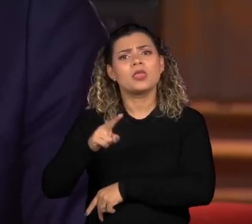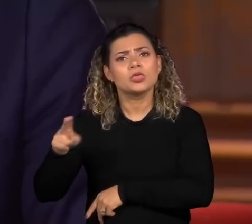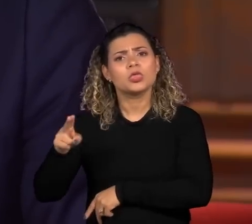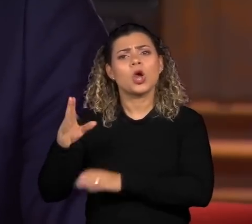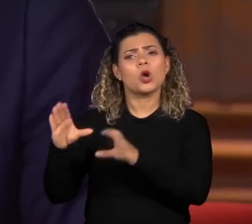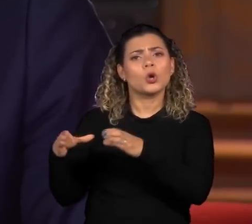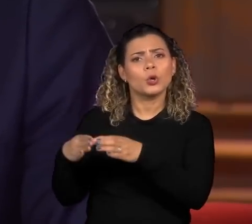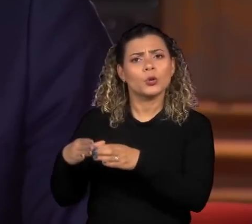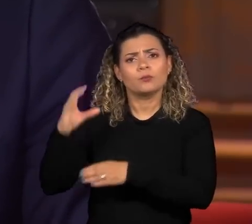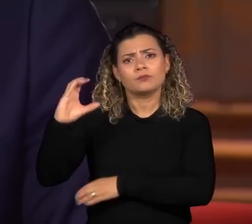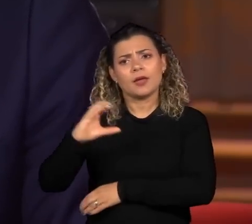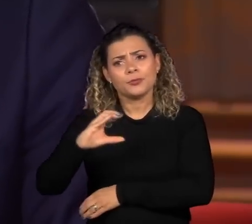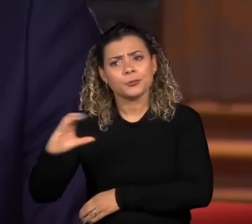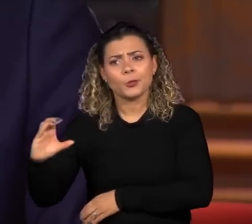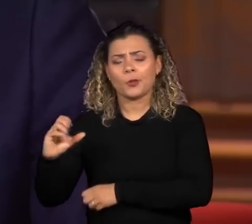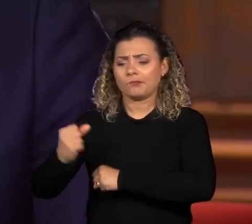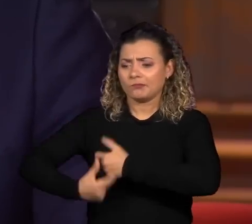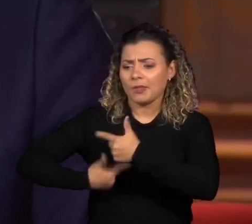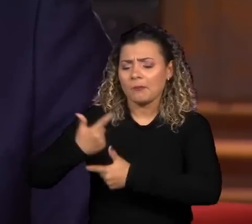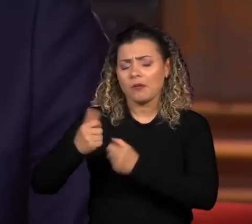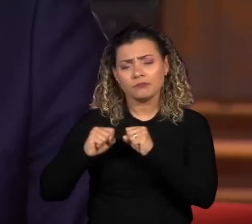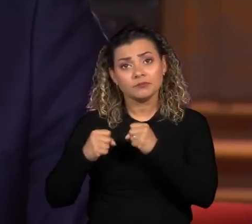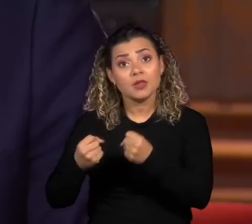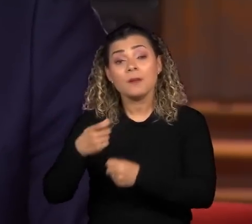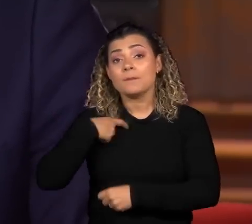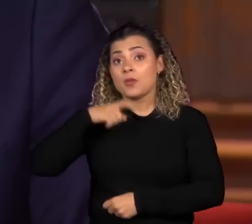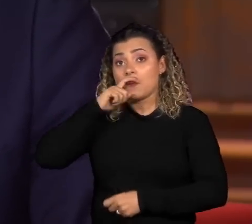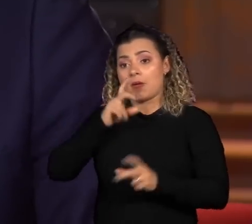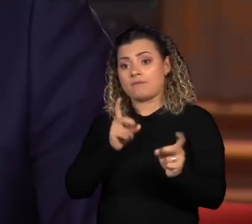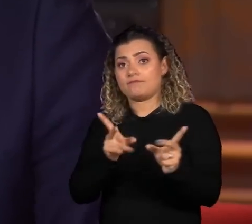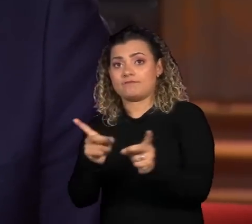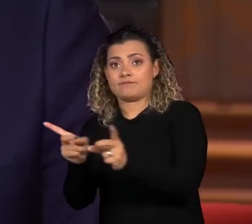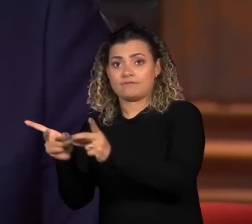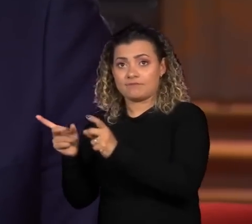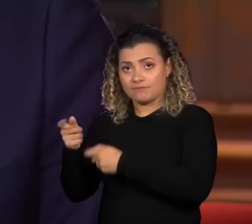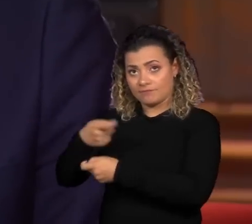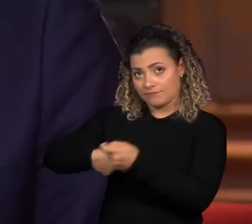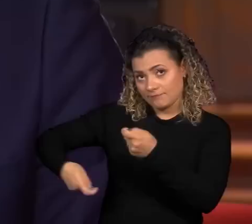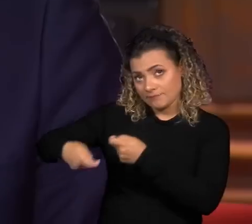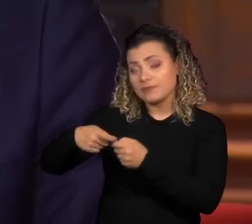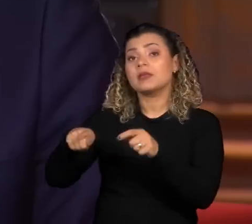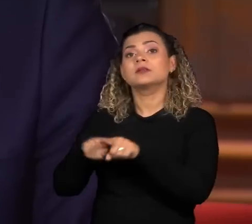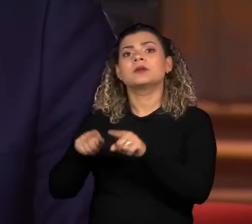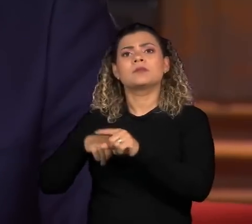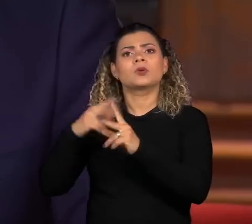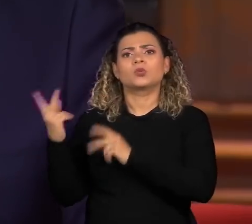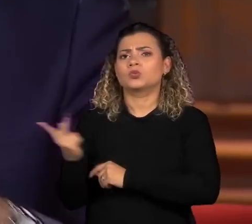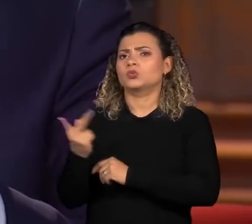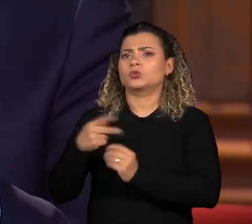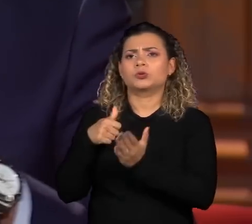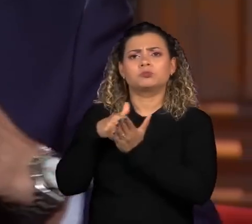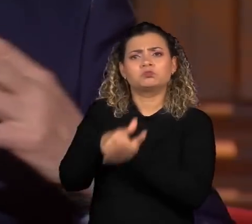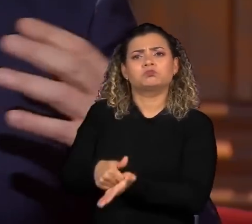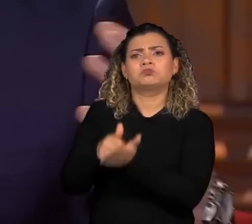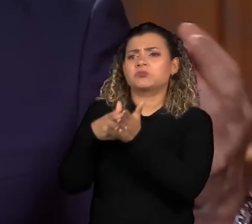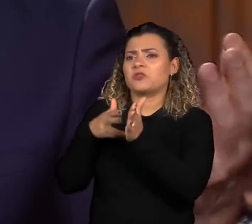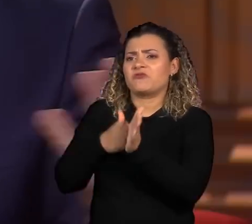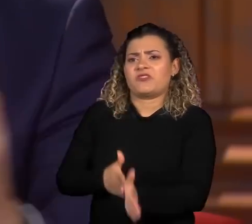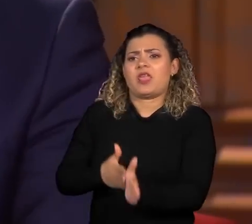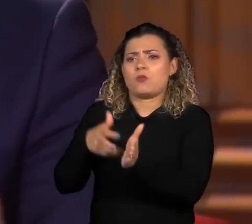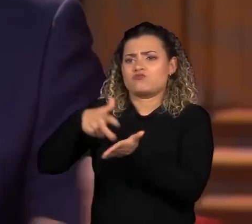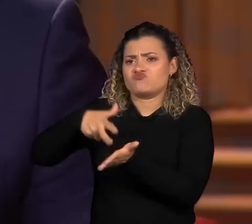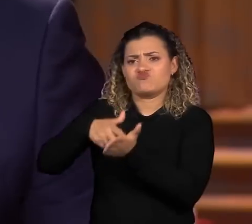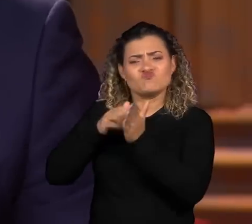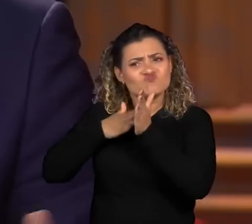católica, de pais, meu pai comerciante, e muito fervorosos. E um pouco representa o